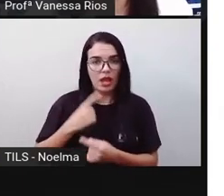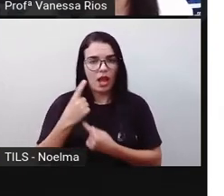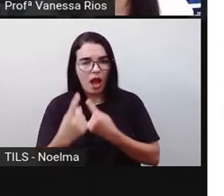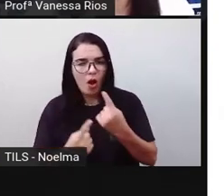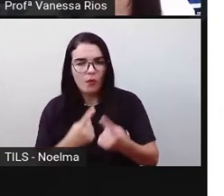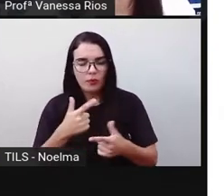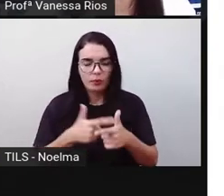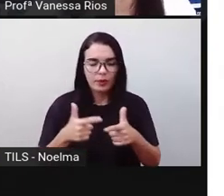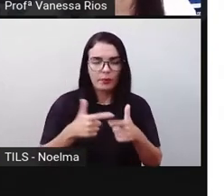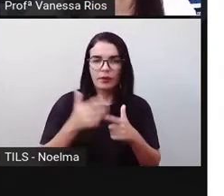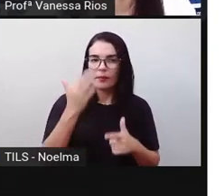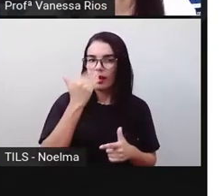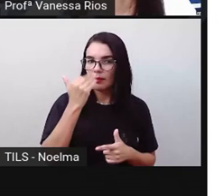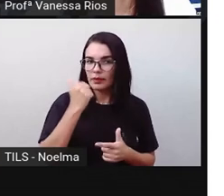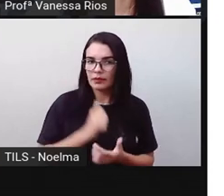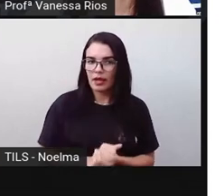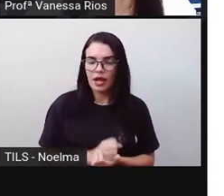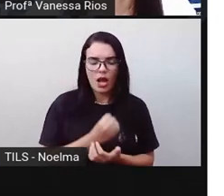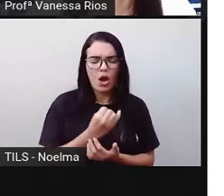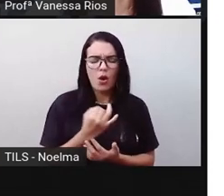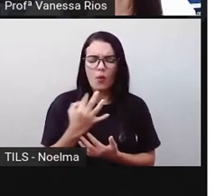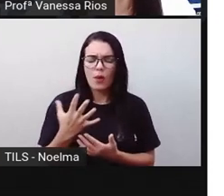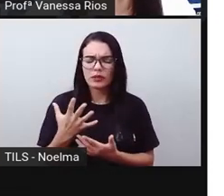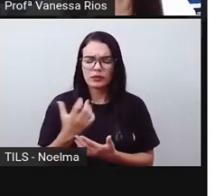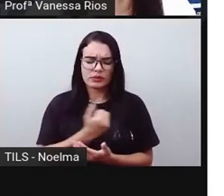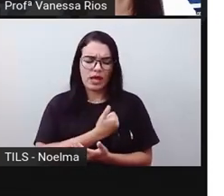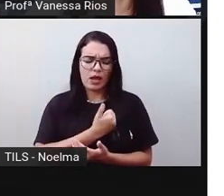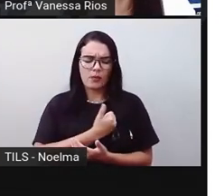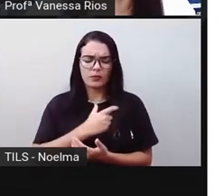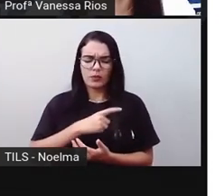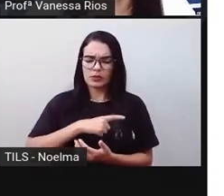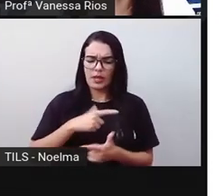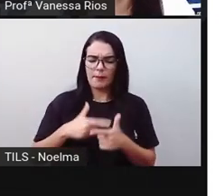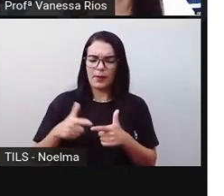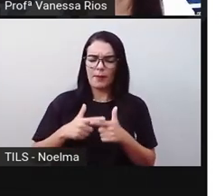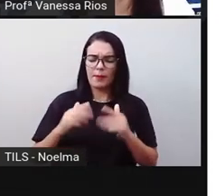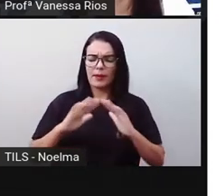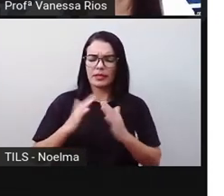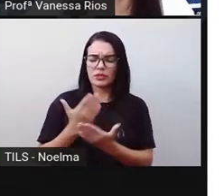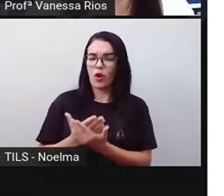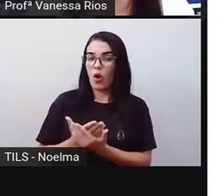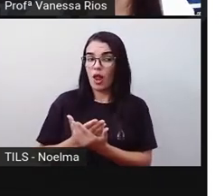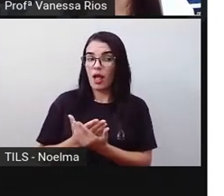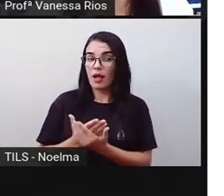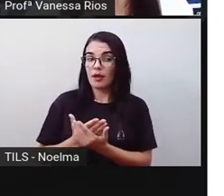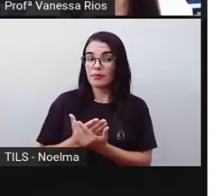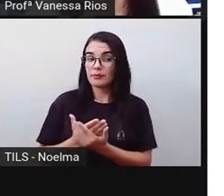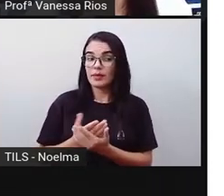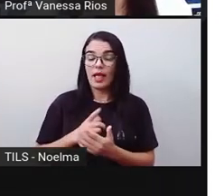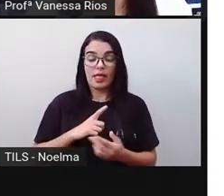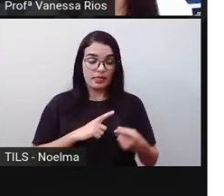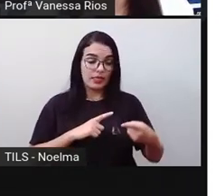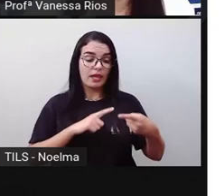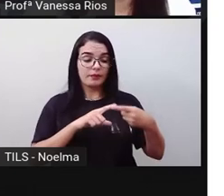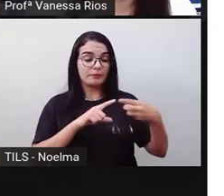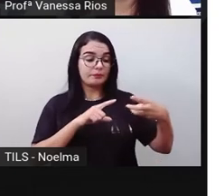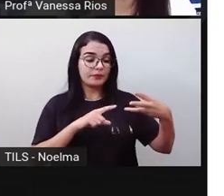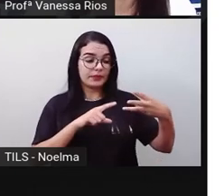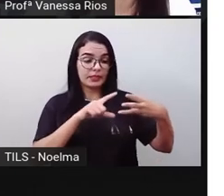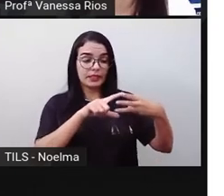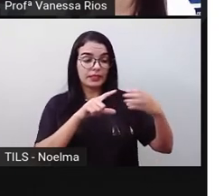de distúrbio alimentar. Quantos alunos têm o problema na escola? Olhem só, tem 300 ao todo